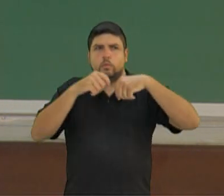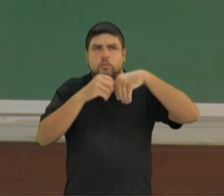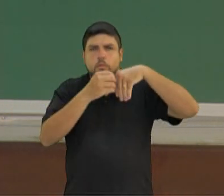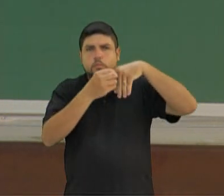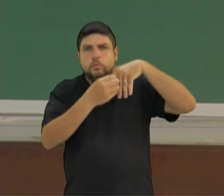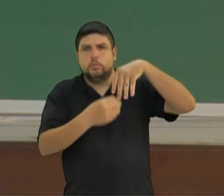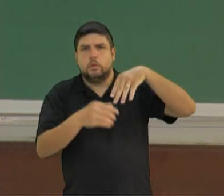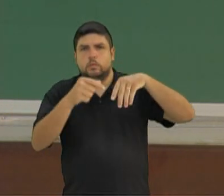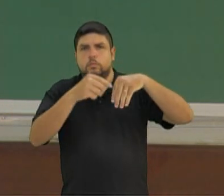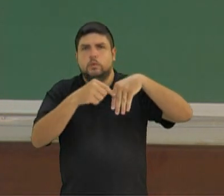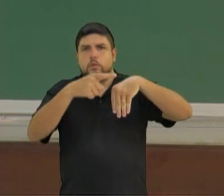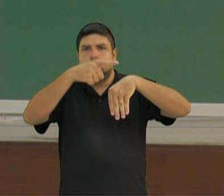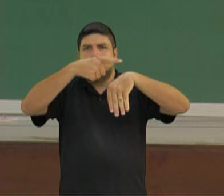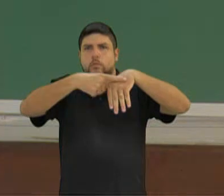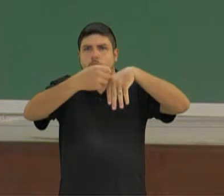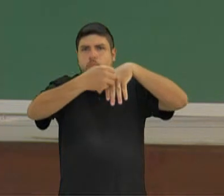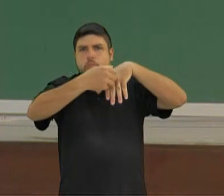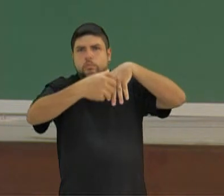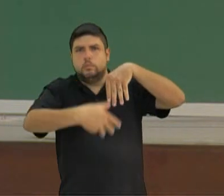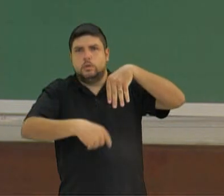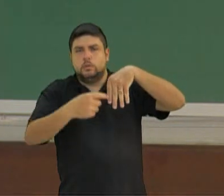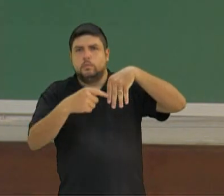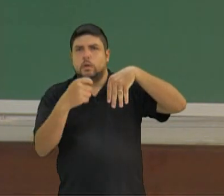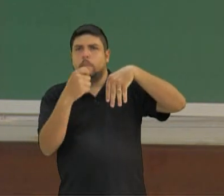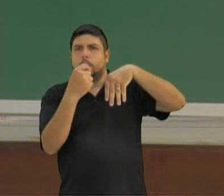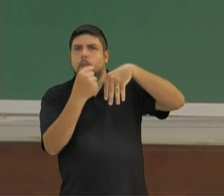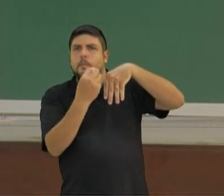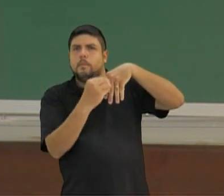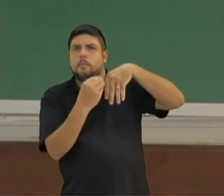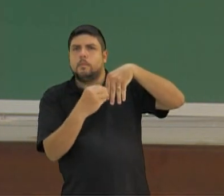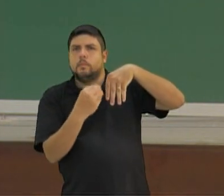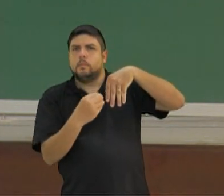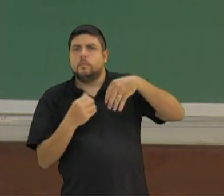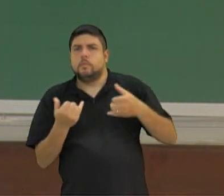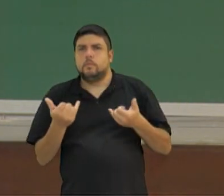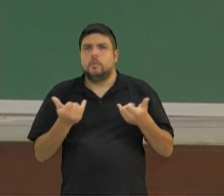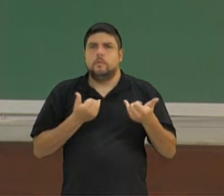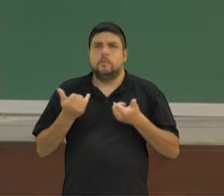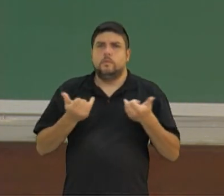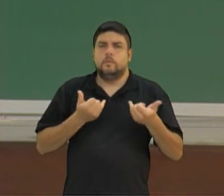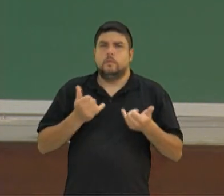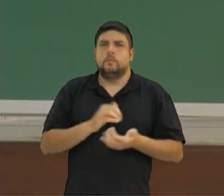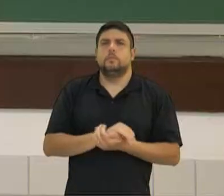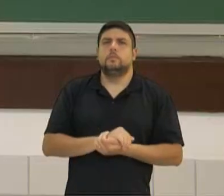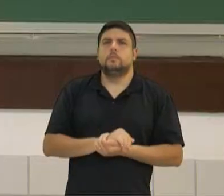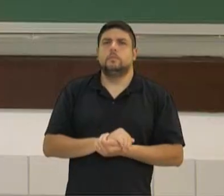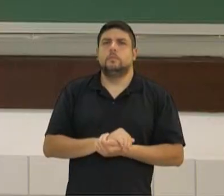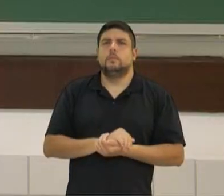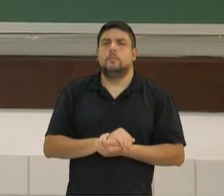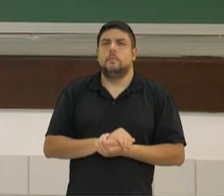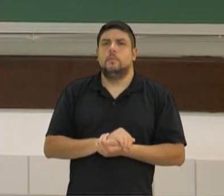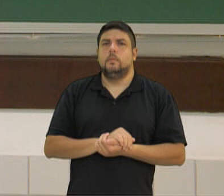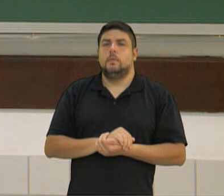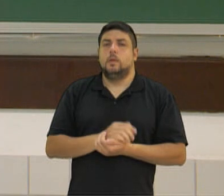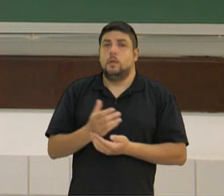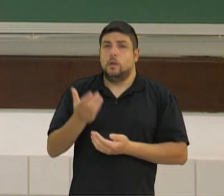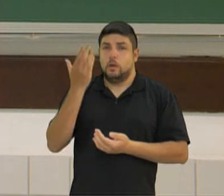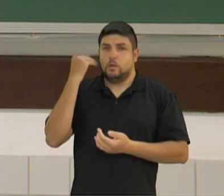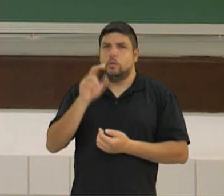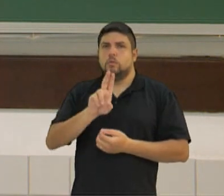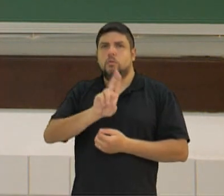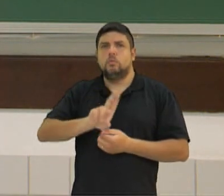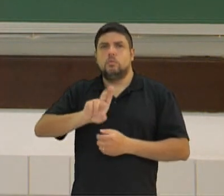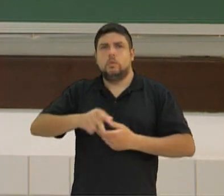mensagens, sistema de contabilidade e registro de informações. É uma espécie de moeda que eles